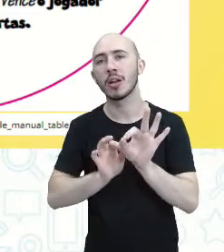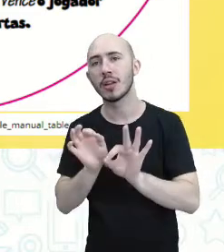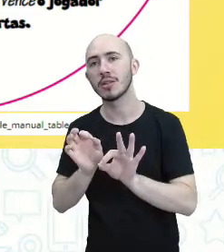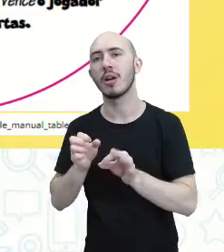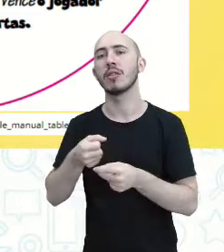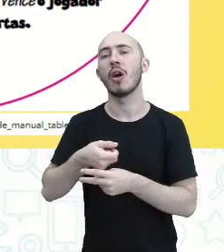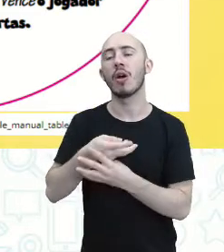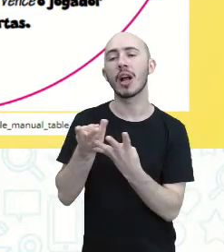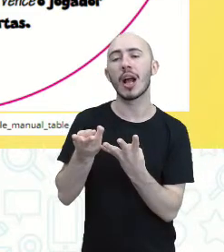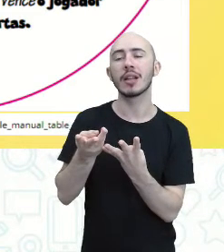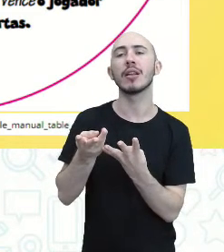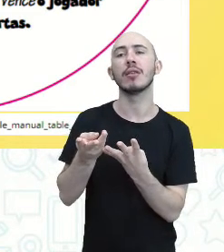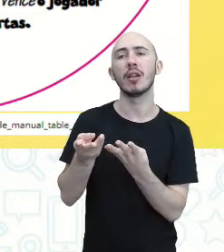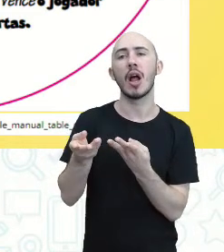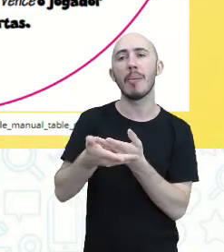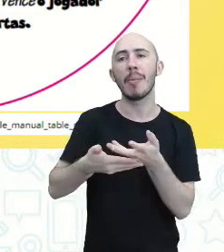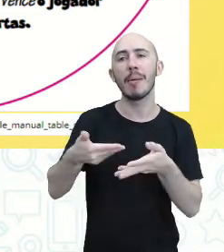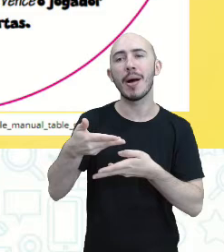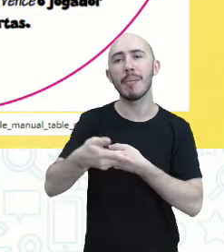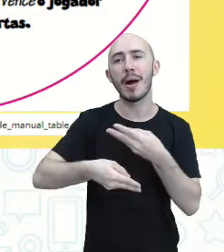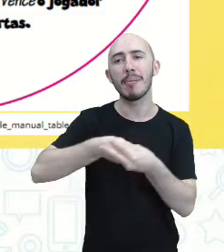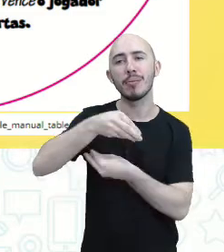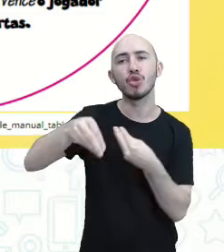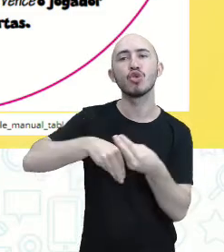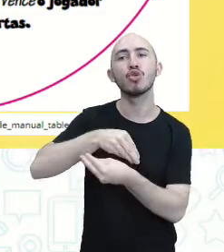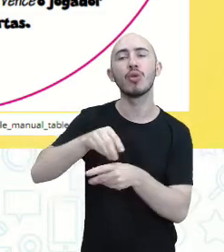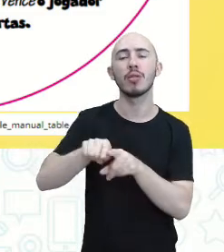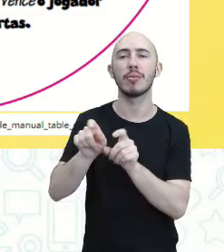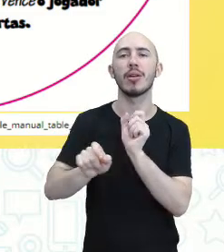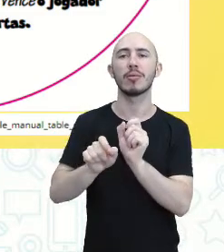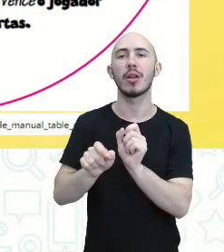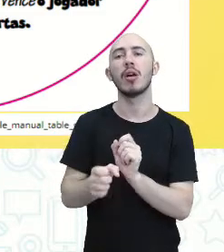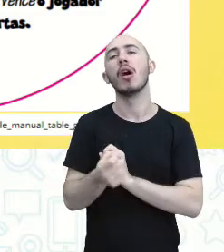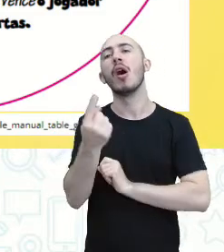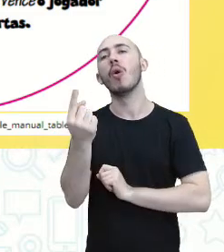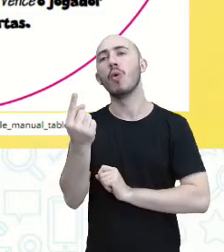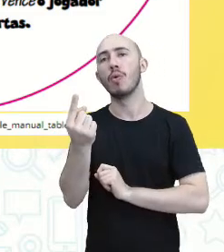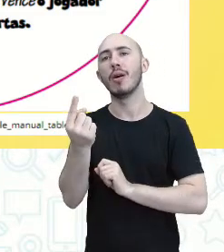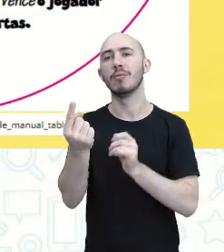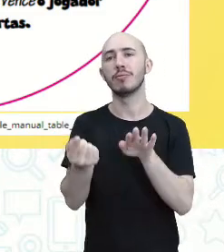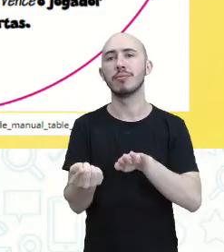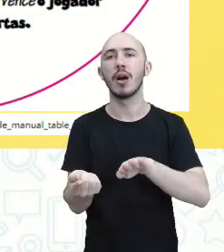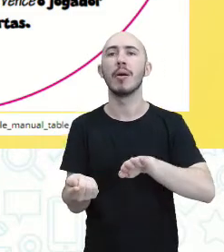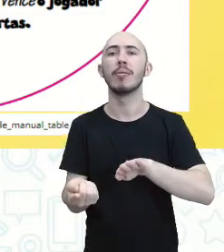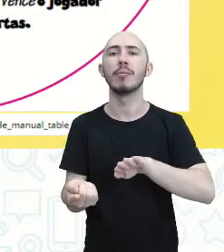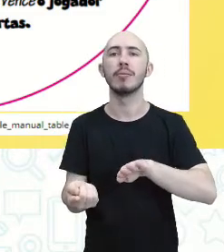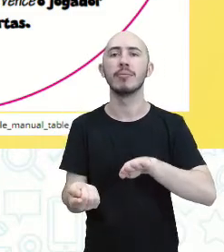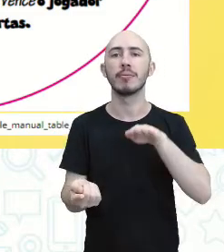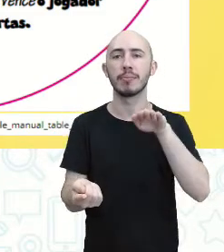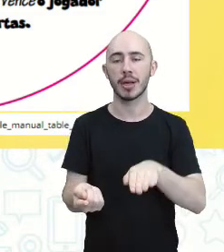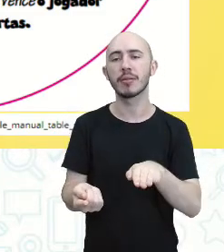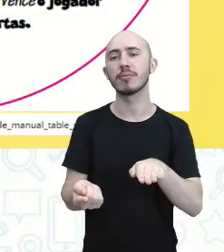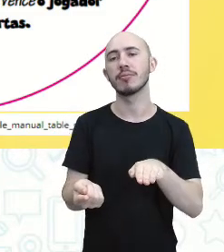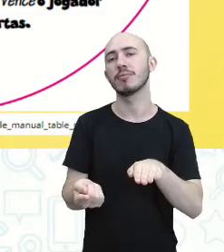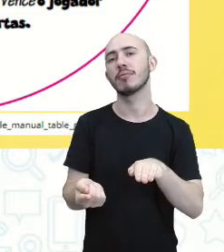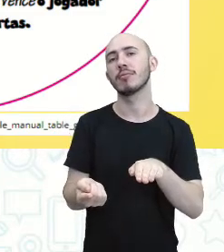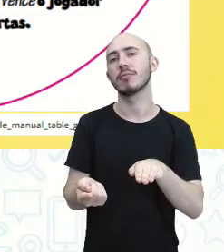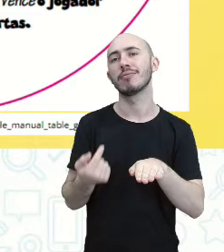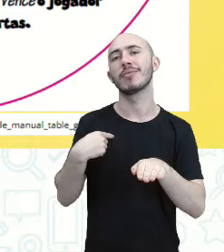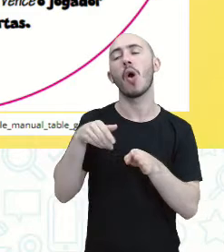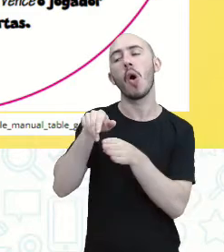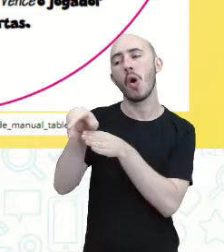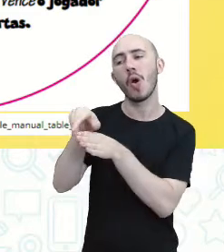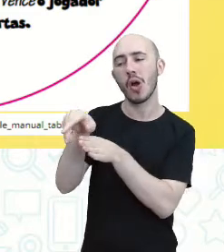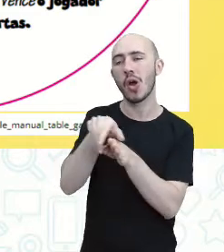embaralhe as cartas, coloque uma delas com a face virada para baixo, enfim. E ele vai orientando,